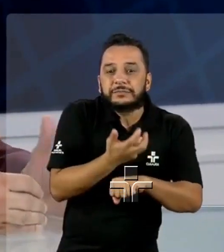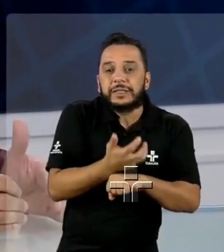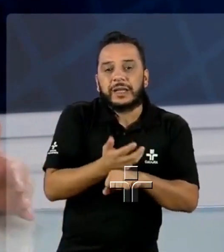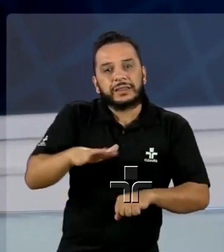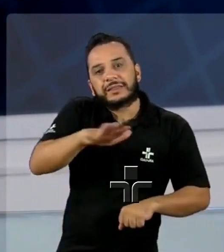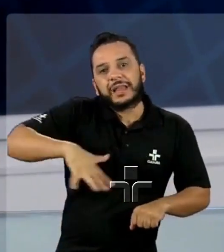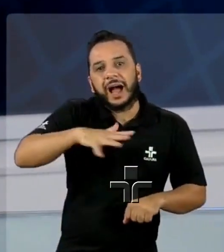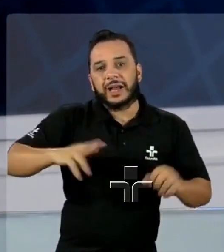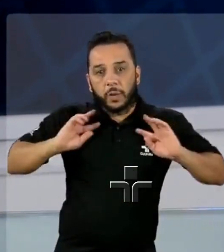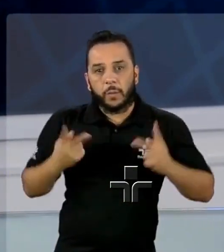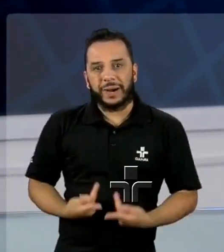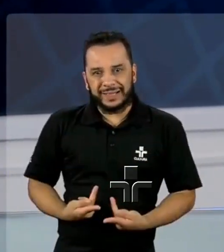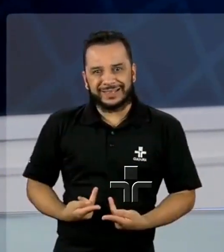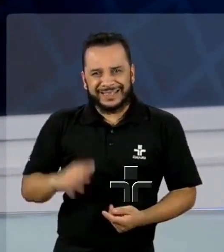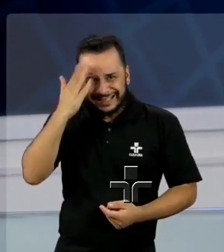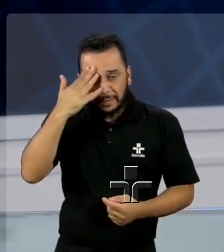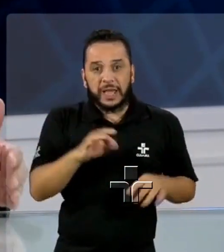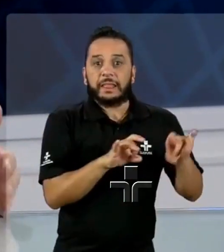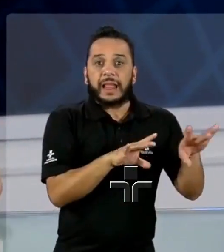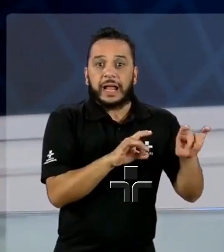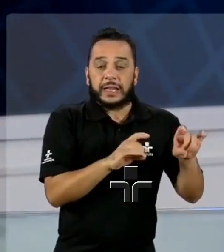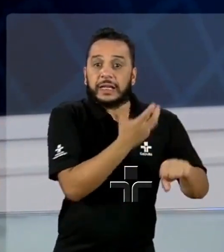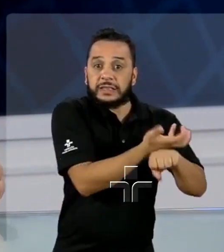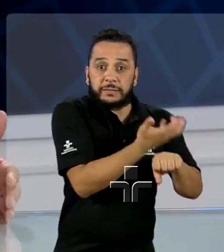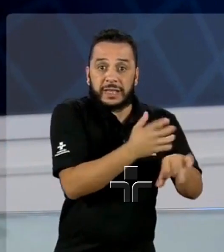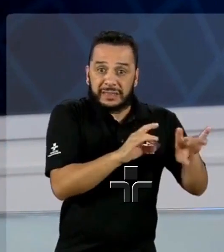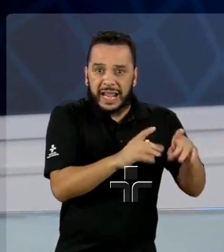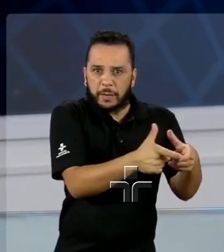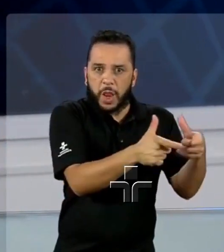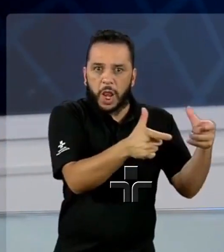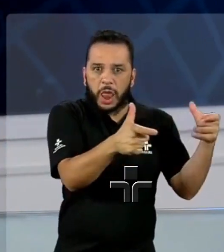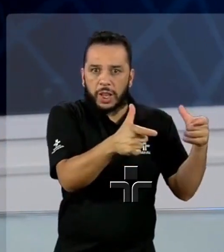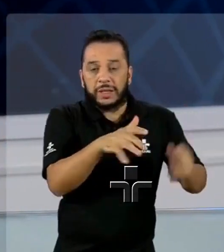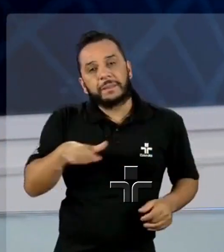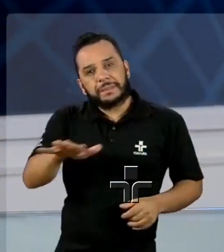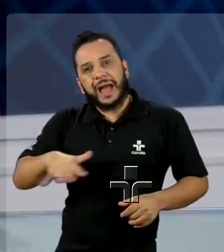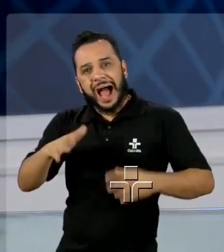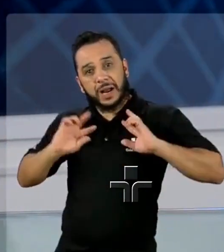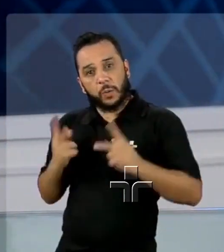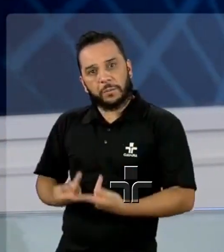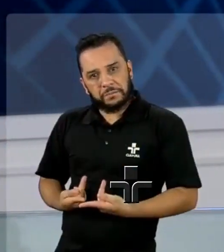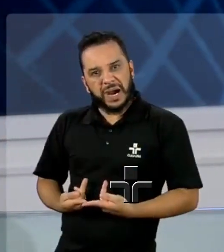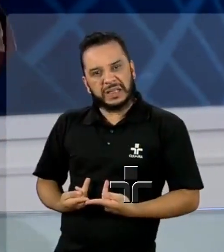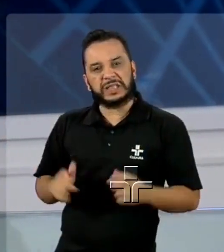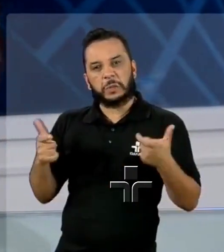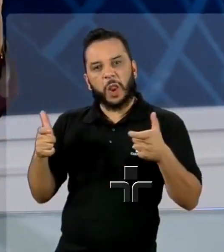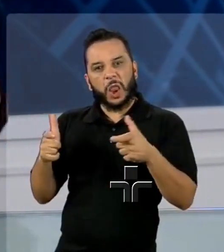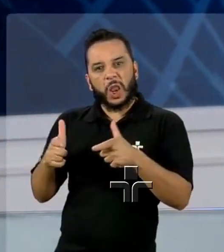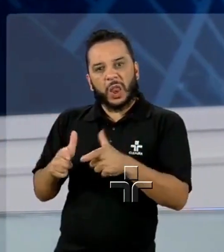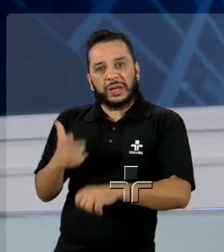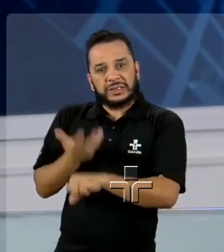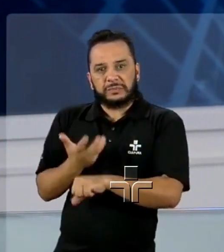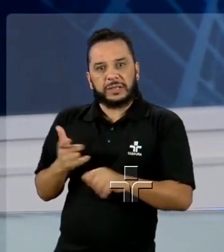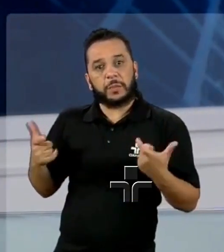e diminui o conteúdo de disciplinas humanas. Quando você diminui o conteúdo de disciplinas chamadas humanidades, grosso